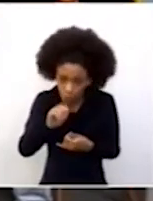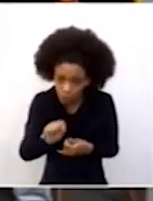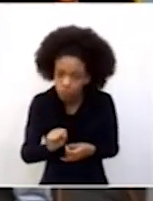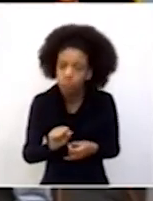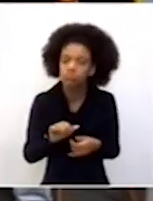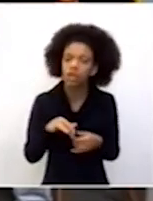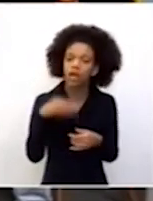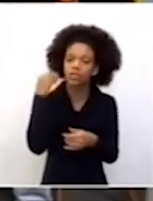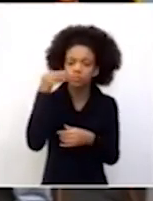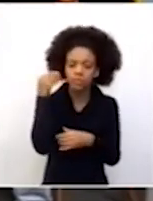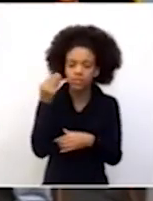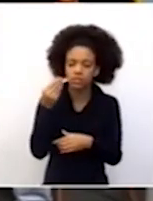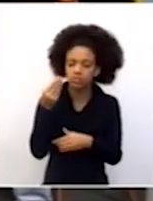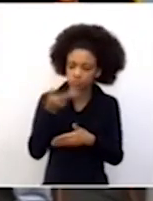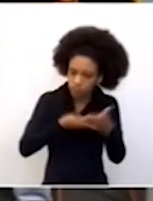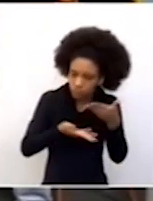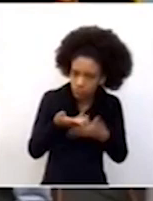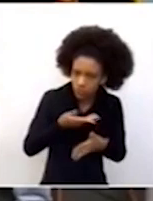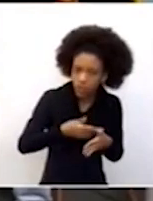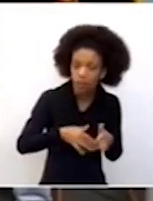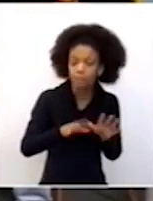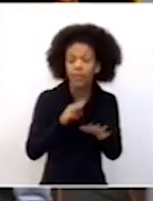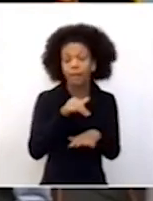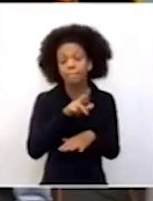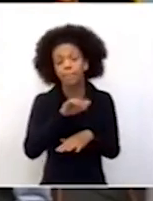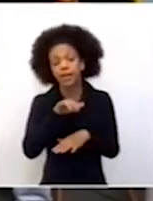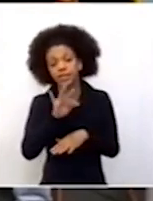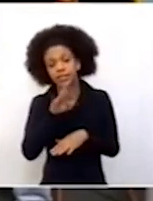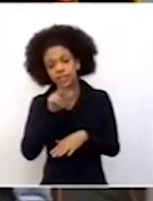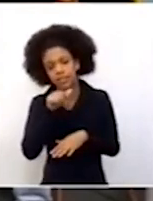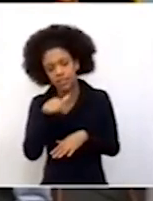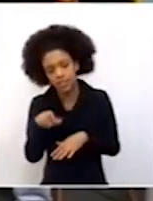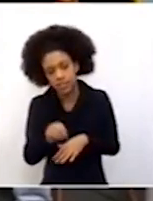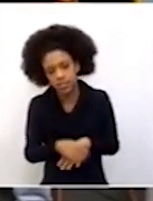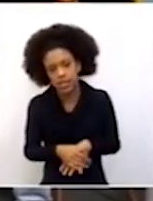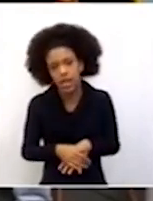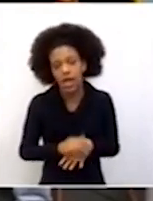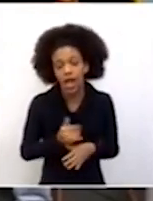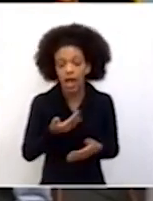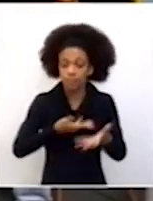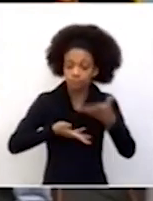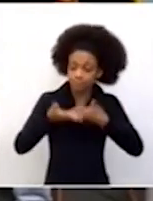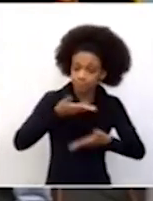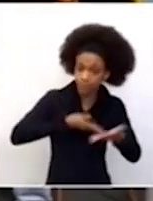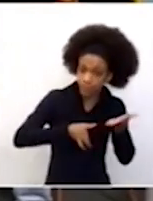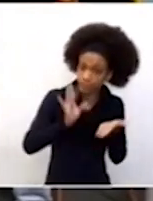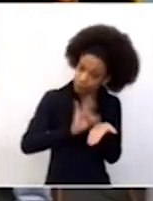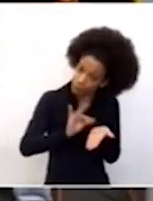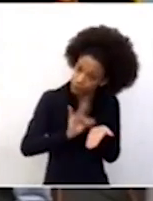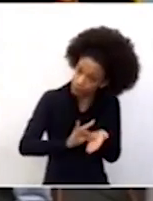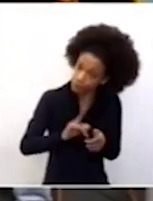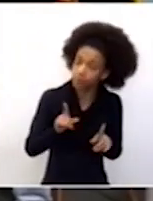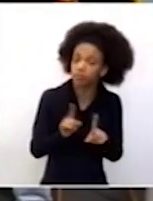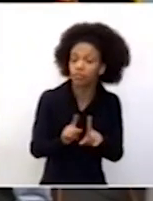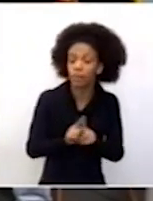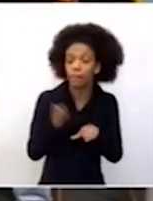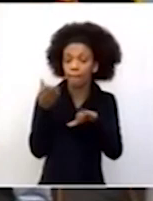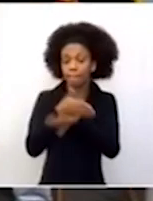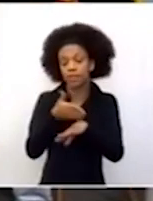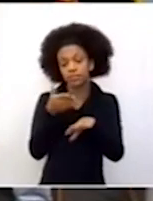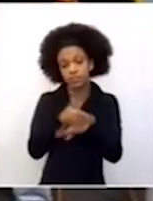experiências. A professora Maria Tereza lembrou da interação com o concreto. A professora Giralda falou da